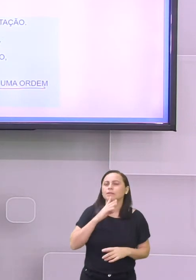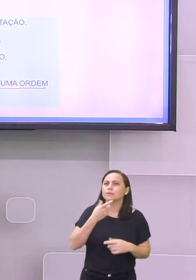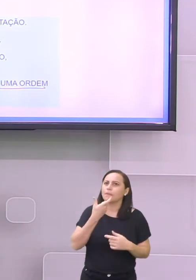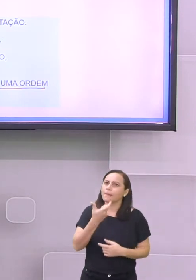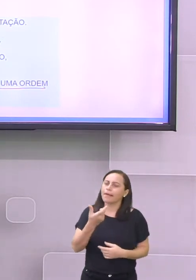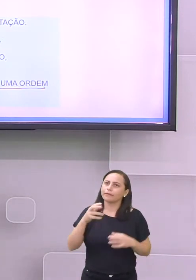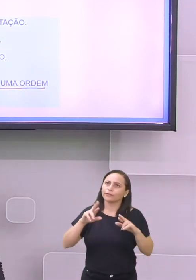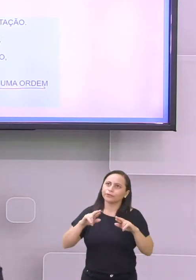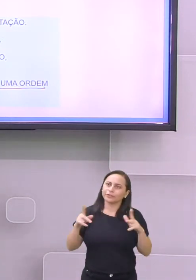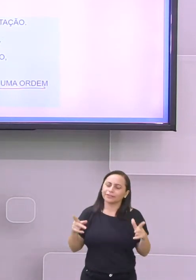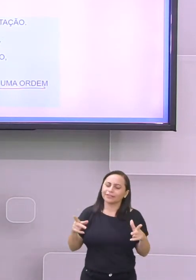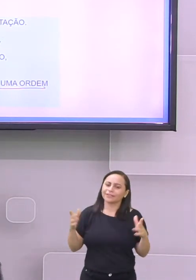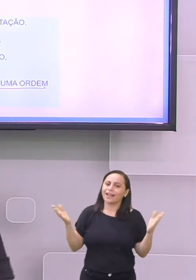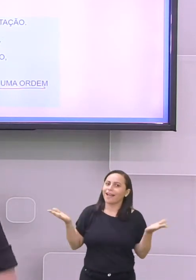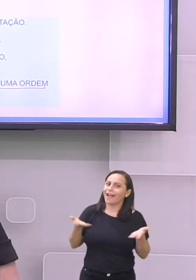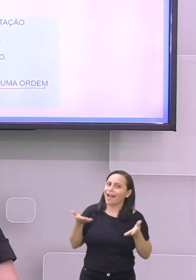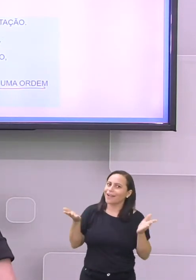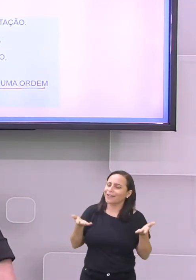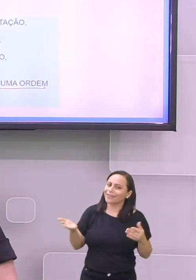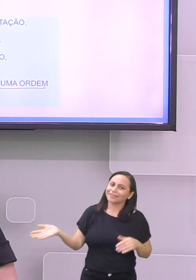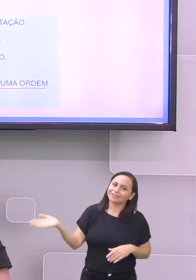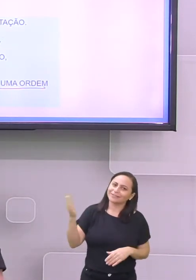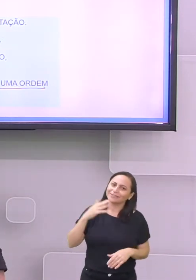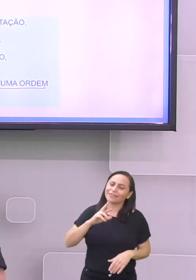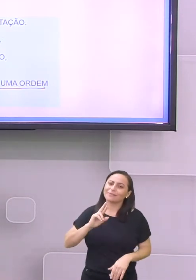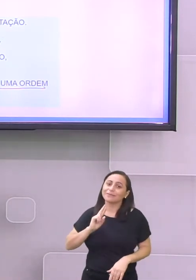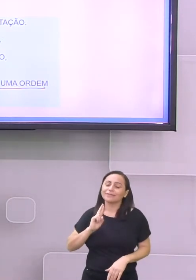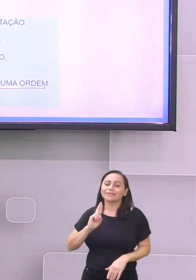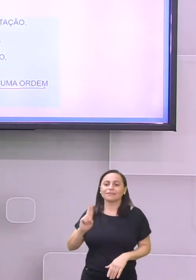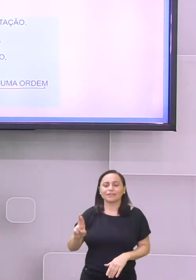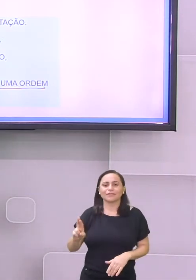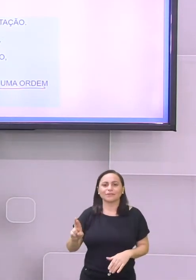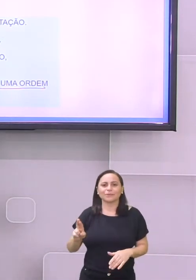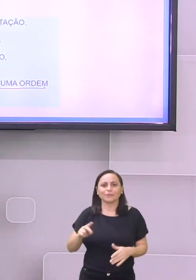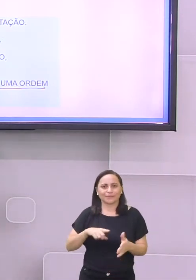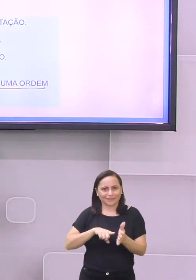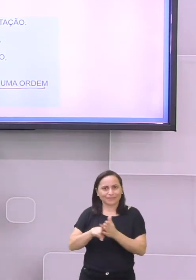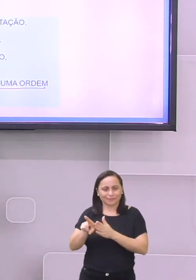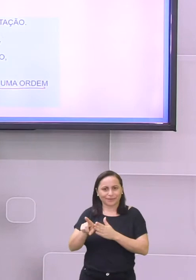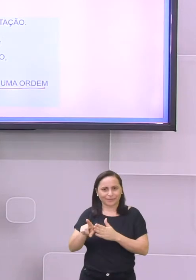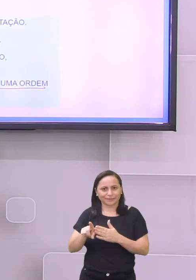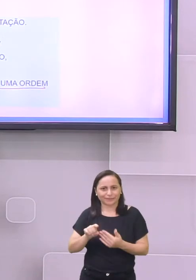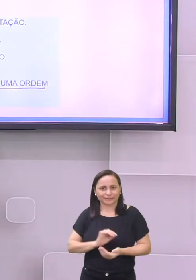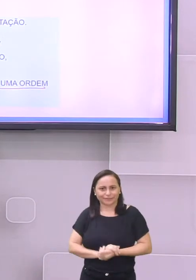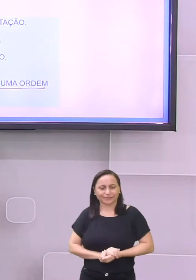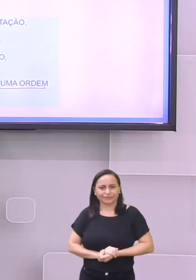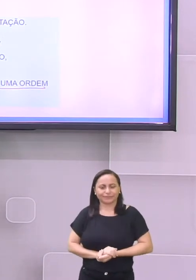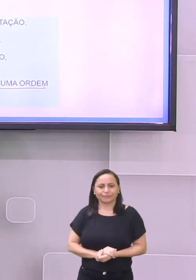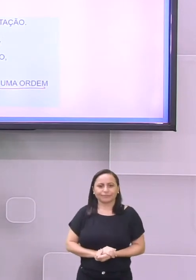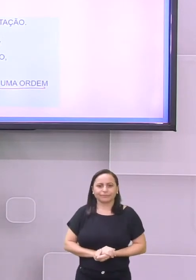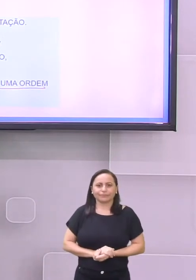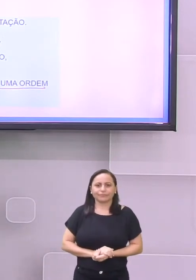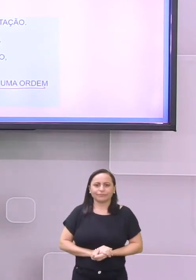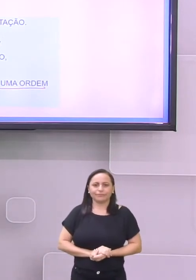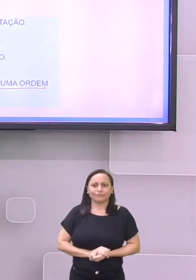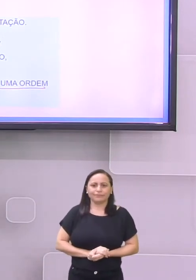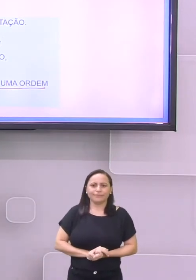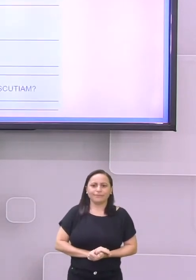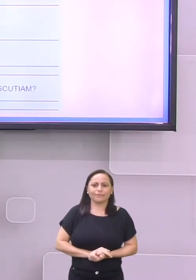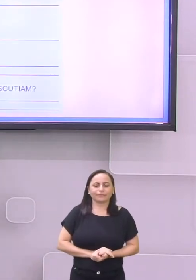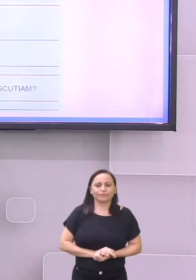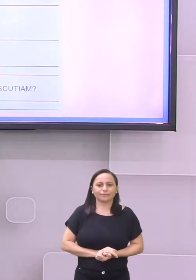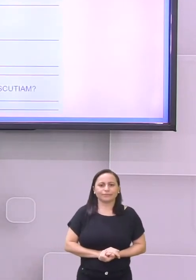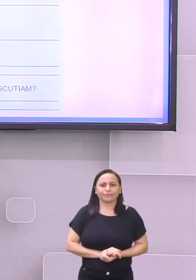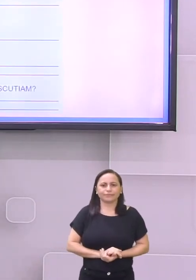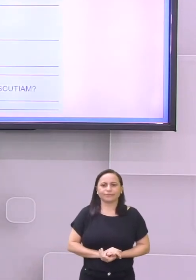Que tal a gente responder agora algumas questões de acordo lá com o texto de Eliane Porto? Vamos lá?